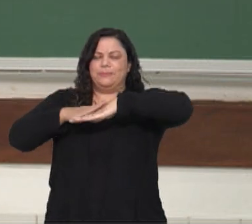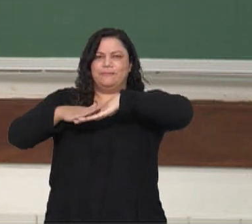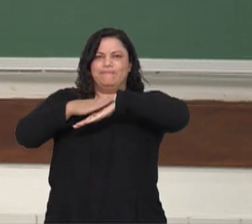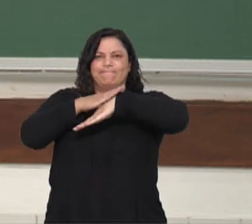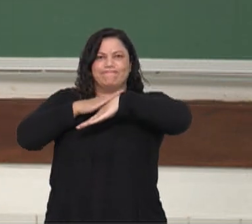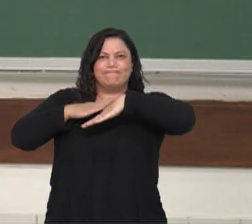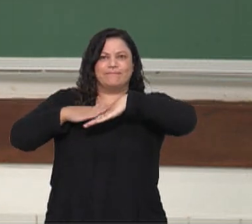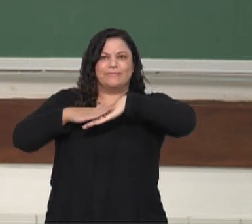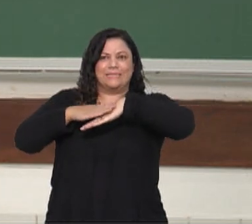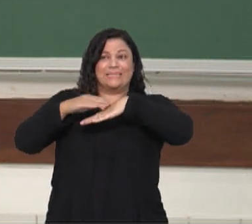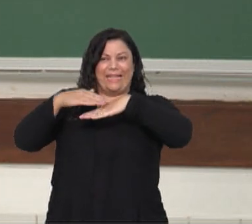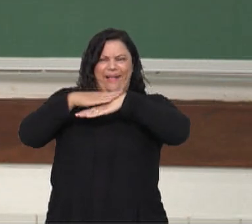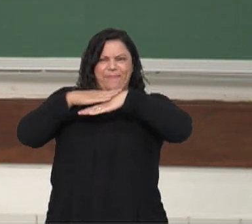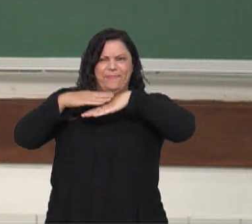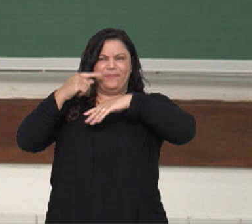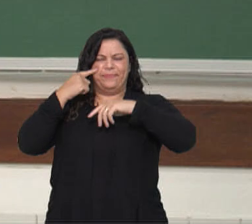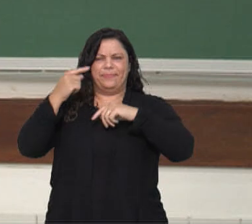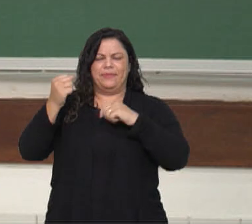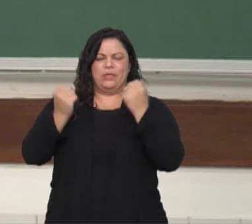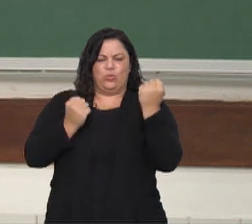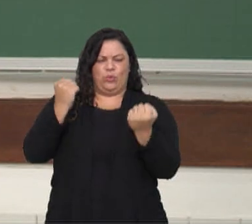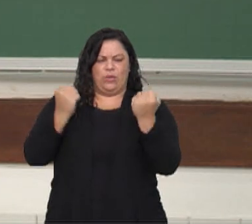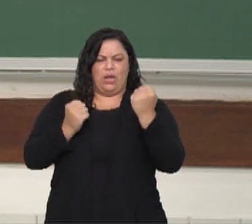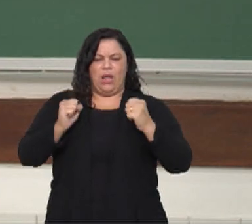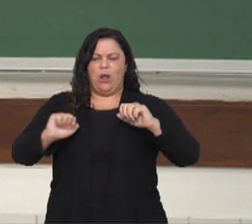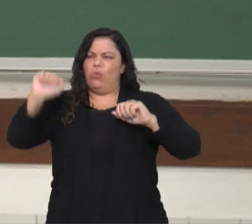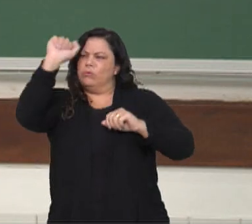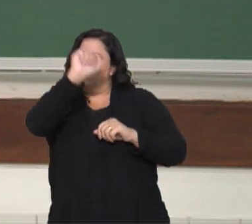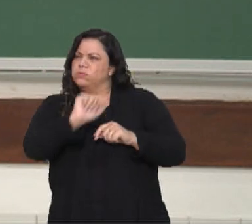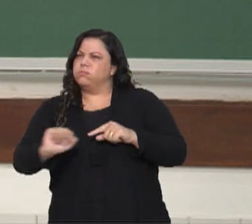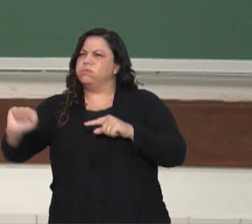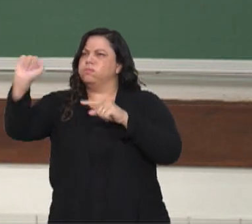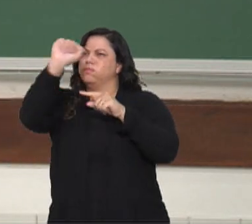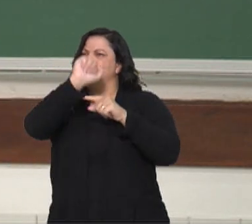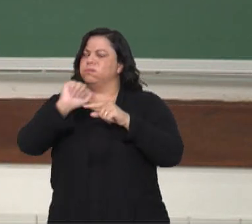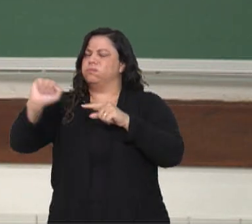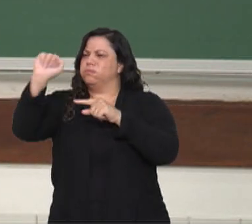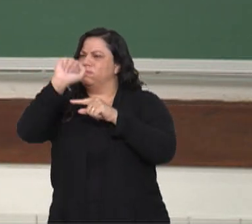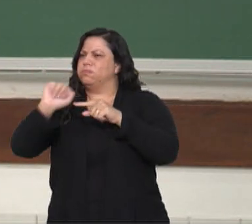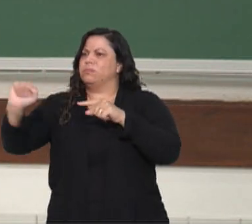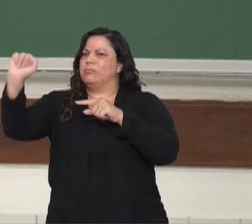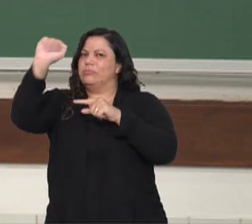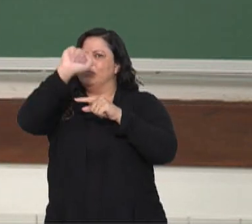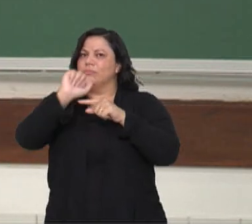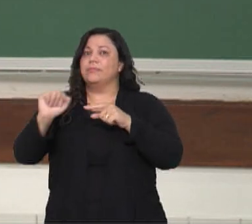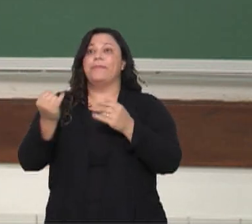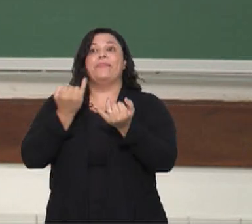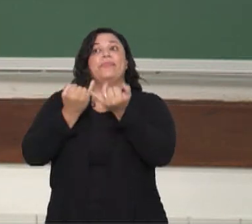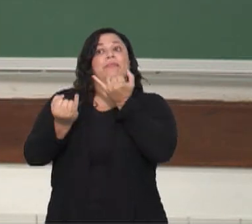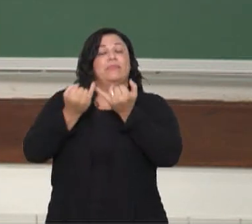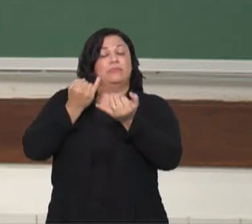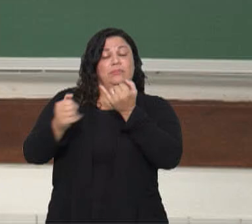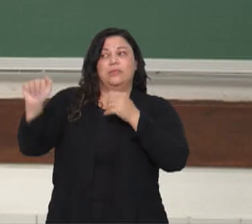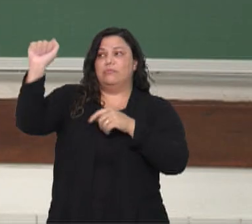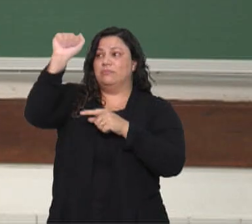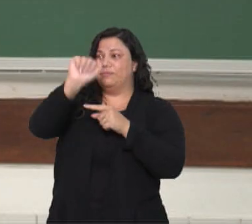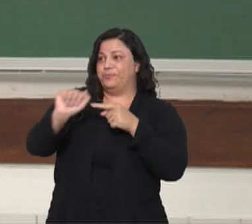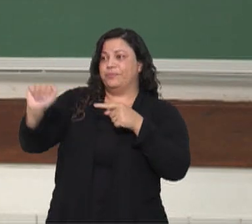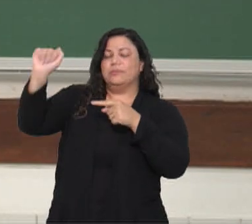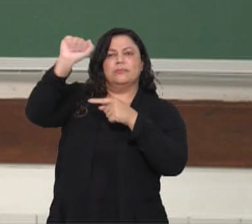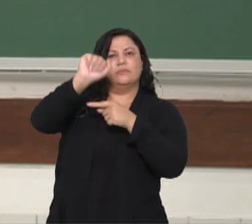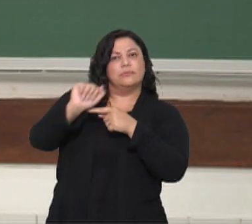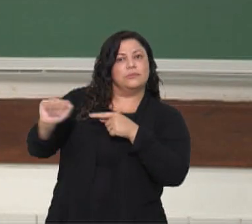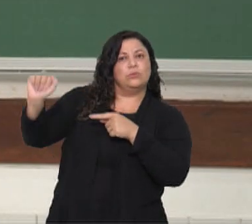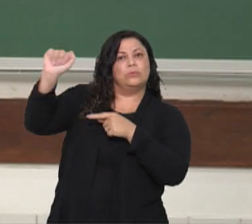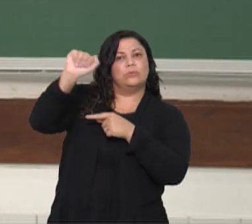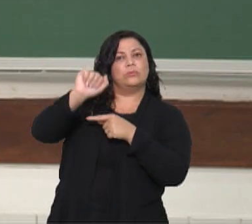passar aquela cera com um pano, por exemplo, em cima da lataria, seria mais ou menos esse movimento que os caçadores ou agricultores faziam